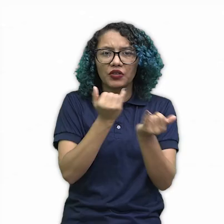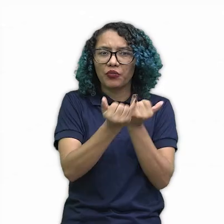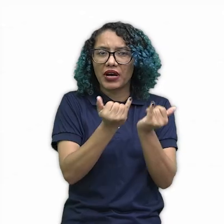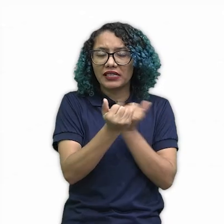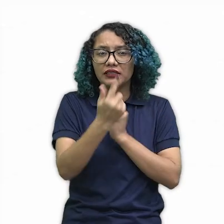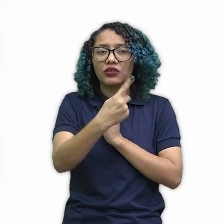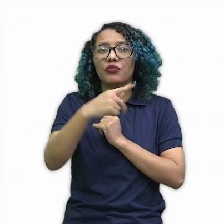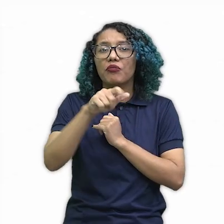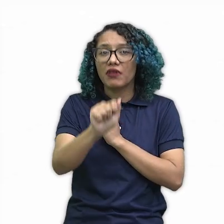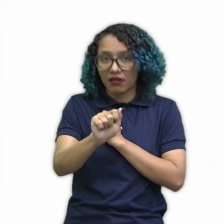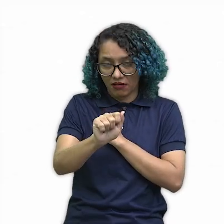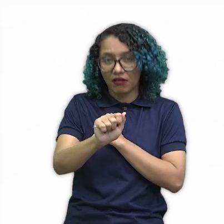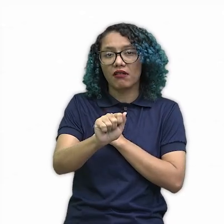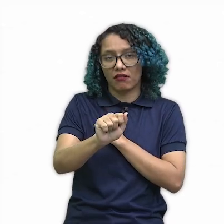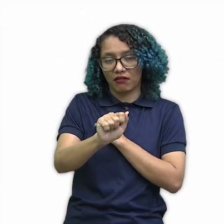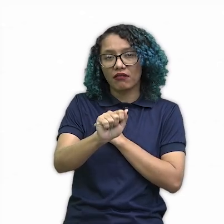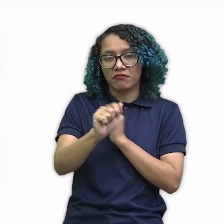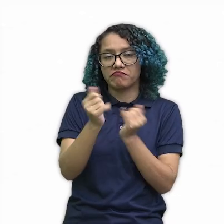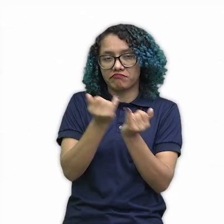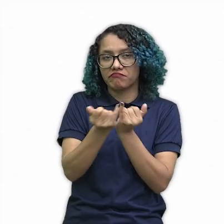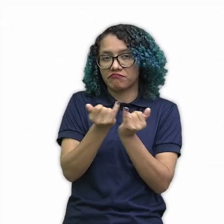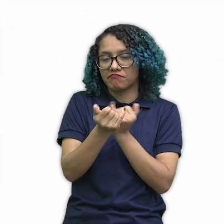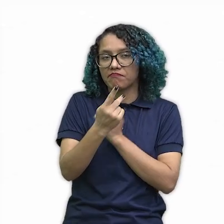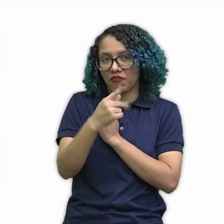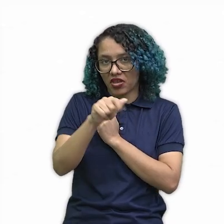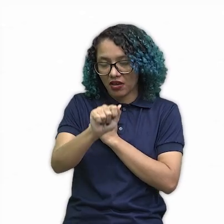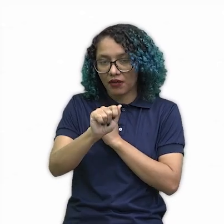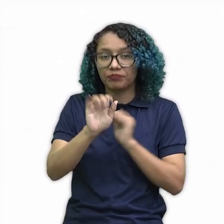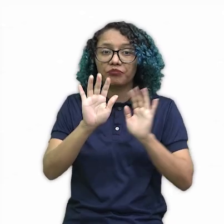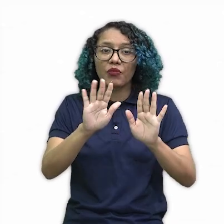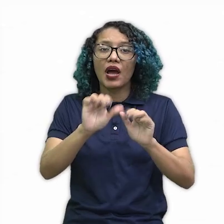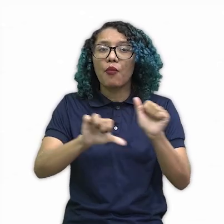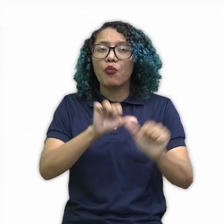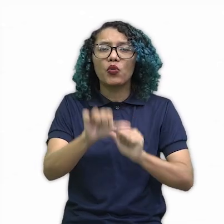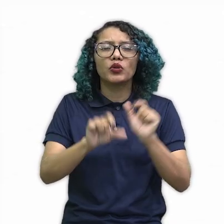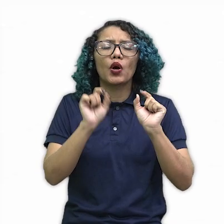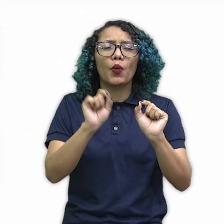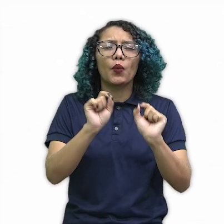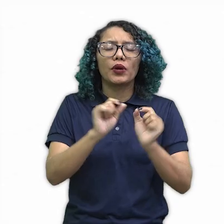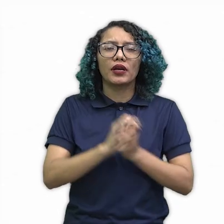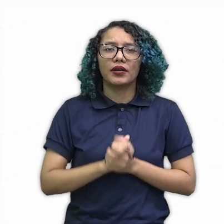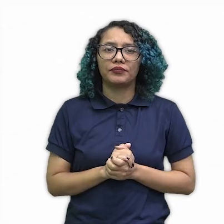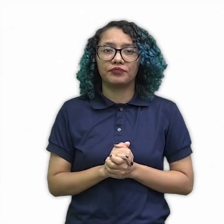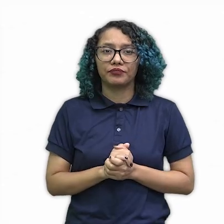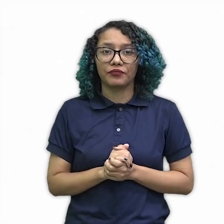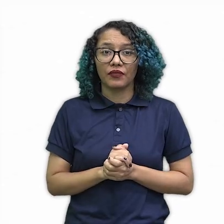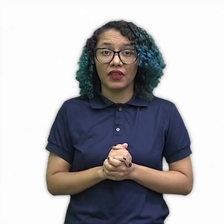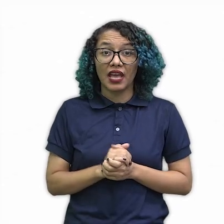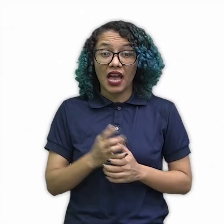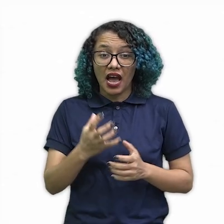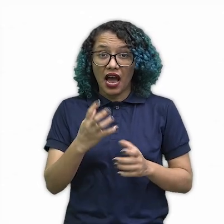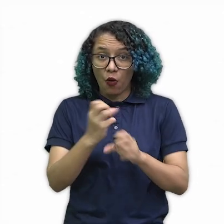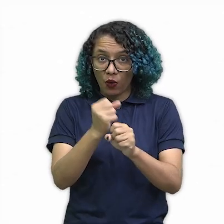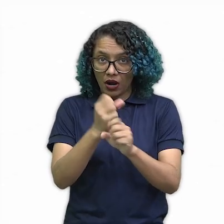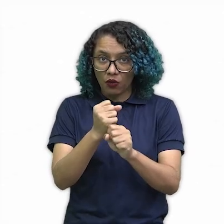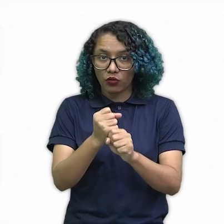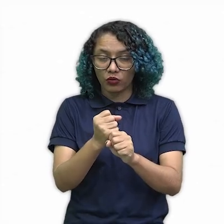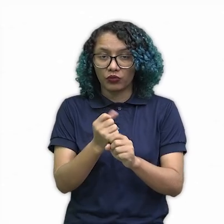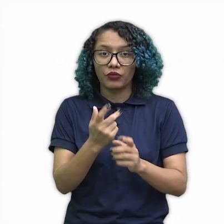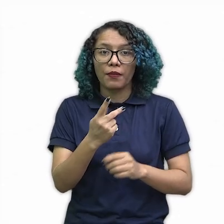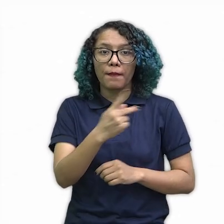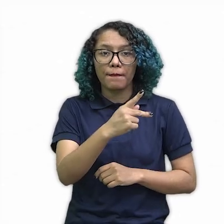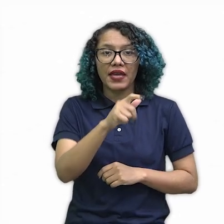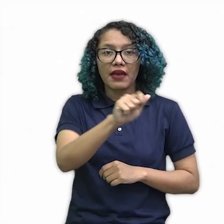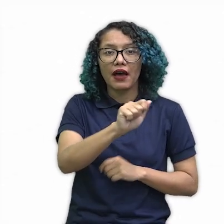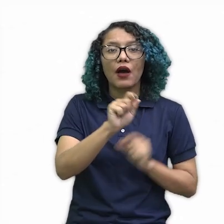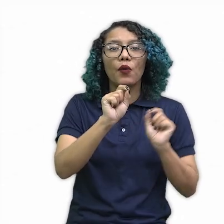da progressão aritmética, né? O que muda, então, é o fator multiplicativo, né? Na progressão